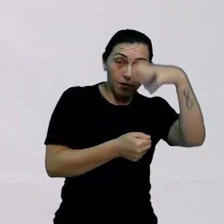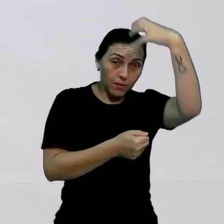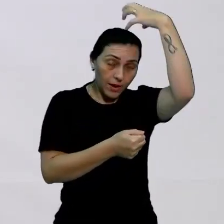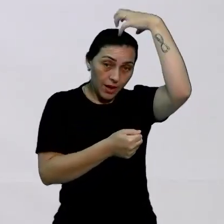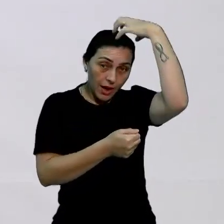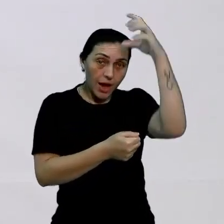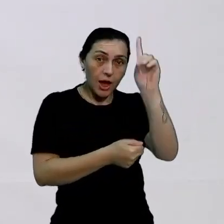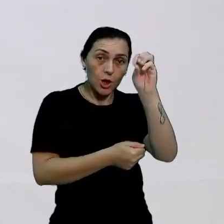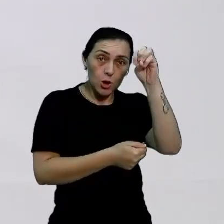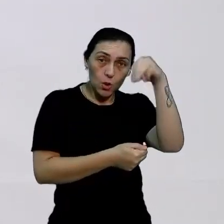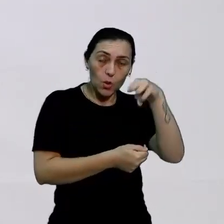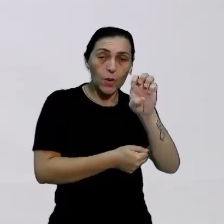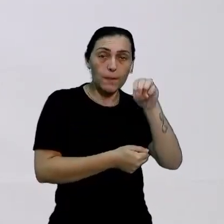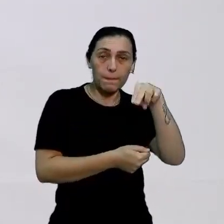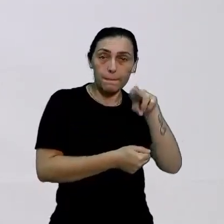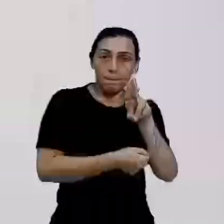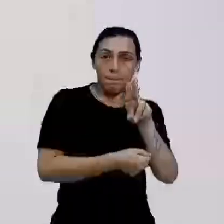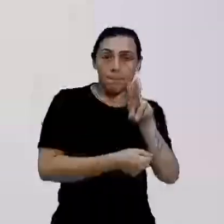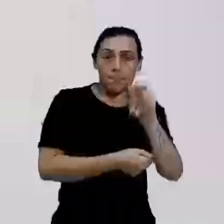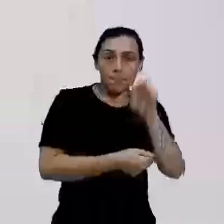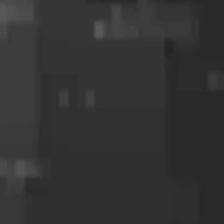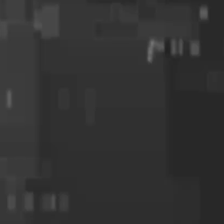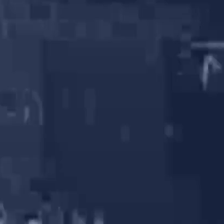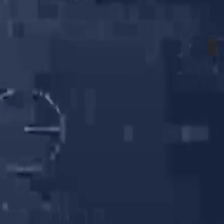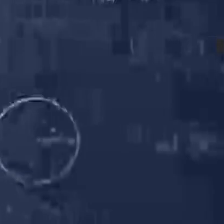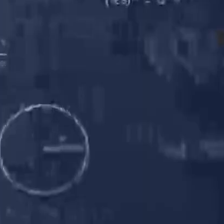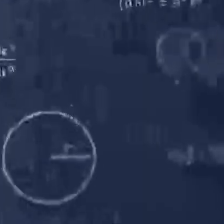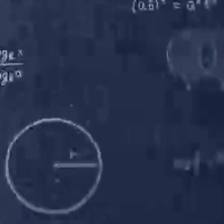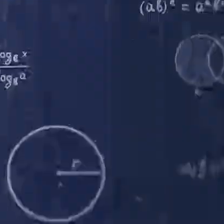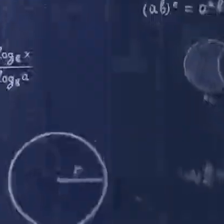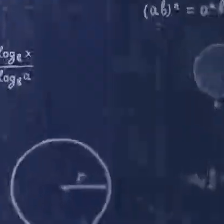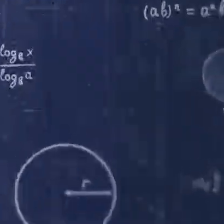Dom Emanuel. Então, ela não foi divulgada, certo?